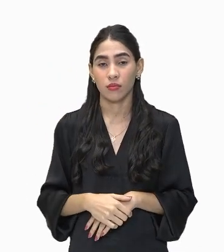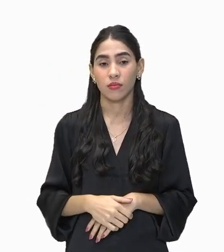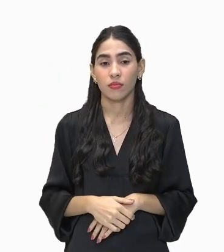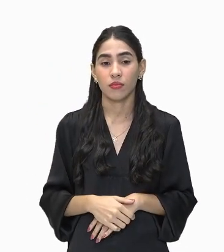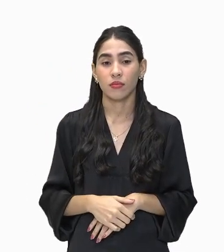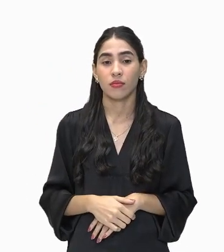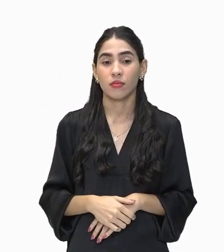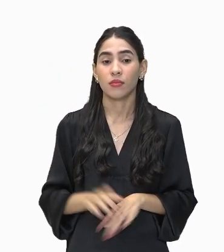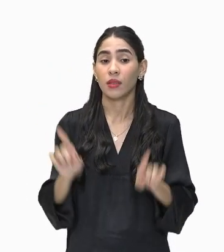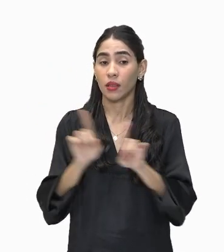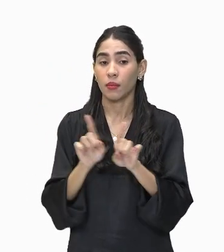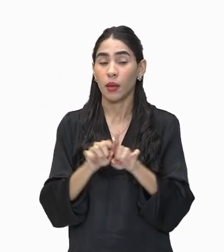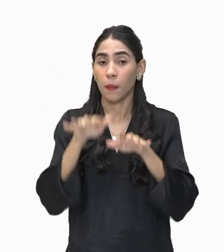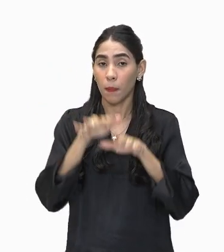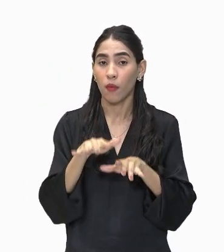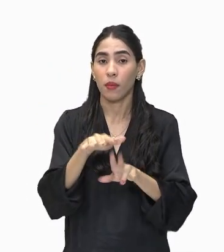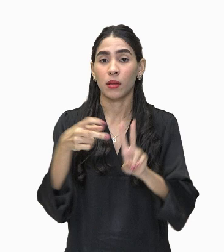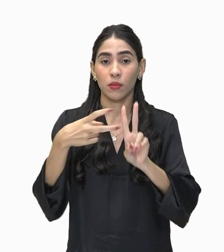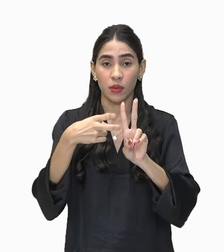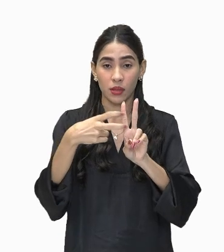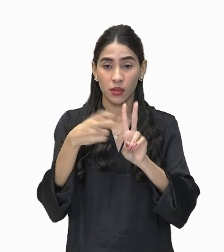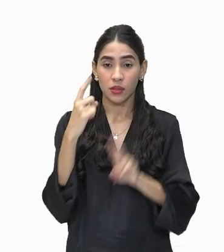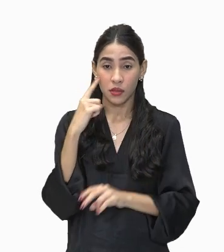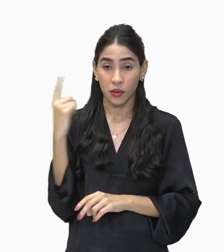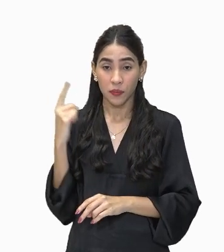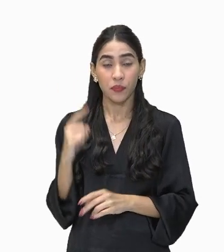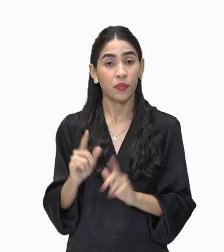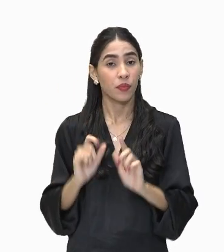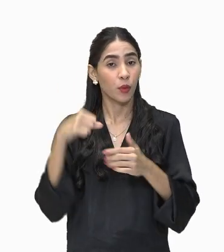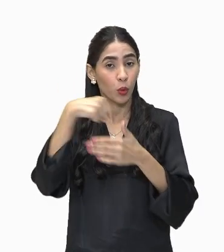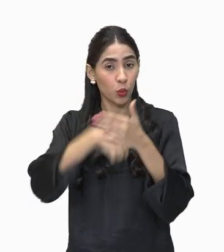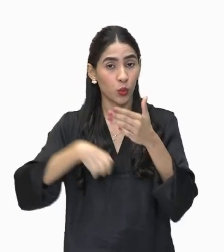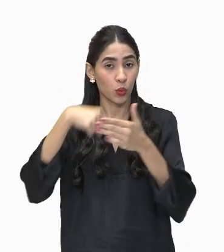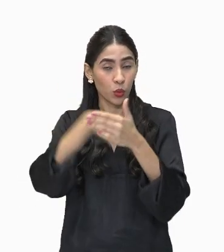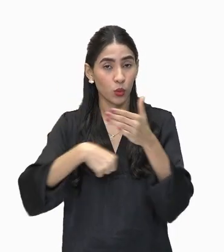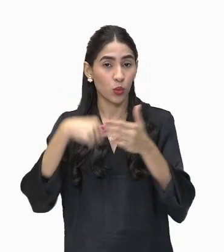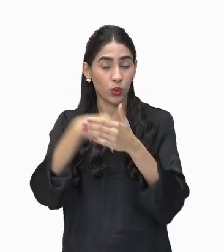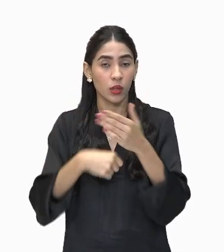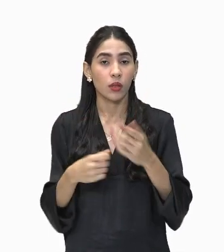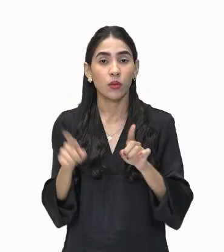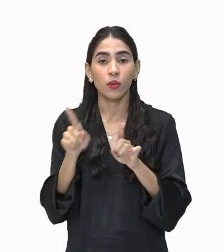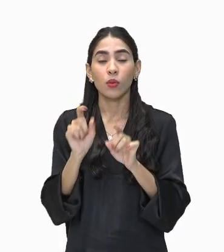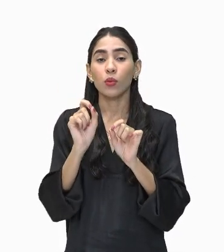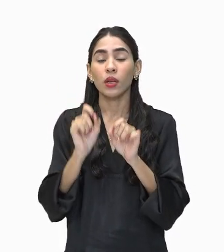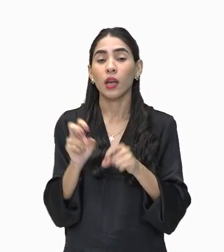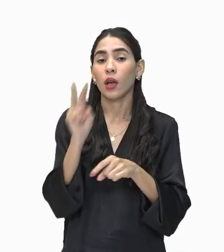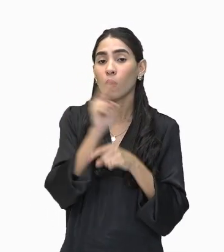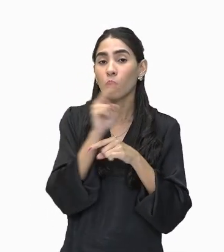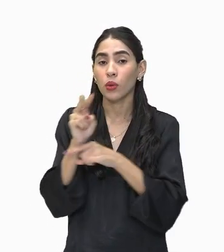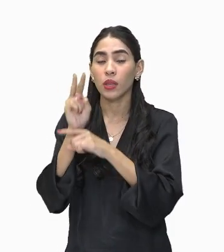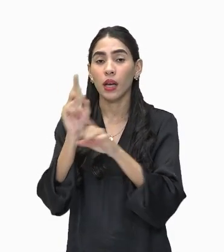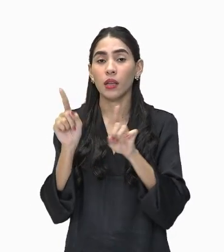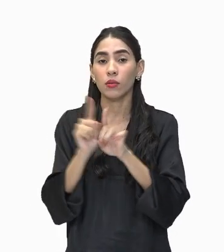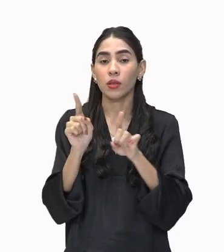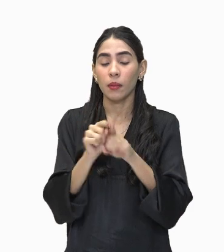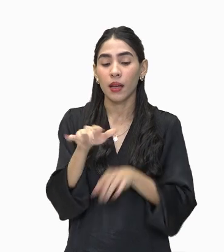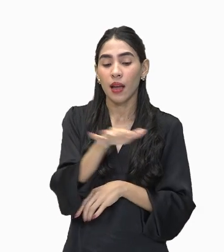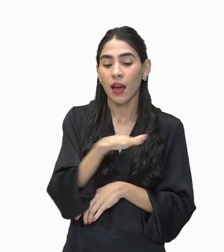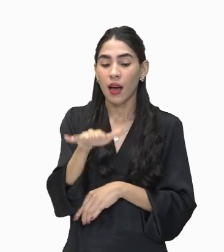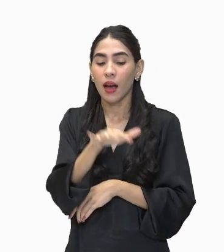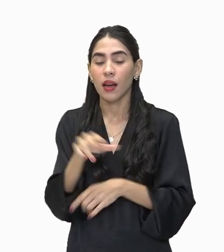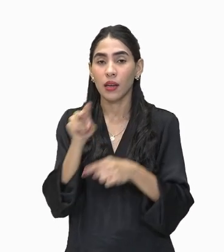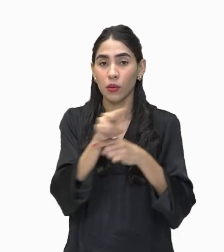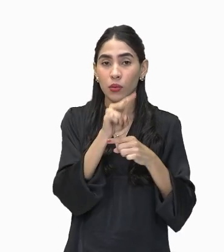Tem também aí o movimento indígena, que luta pela política de conservação e limitação de áreas, né,